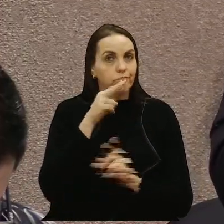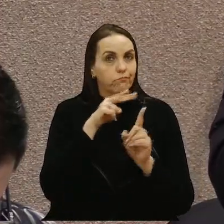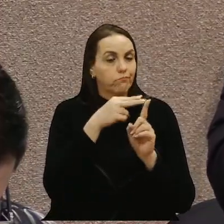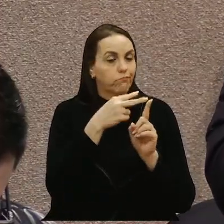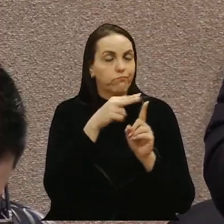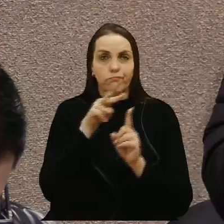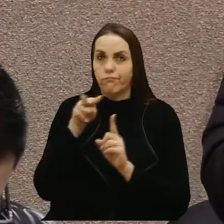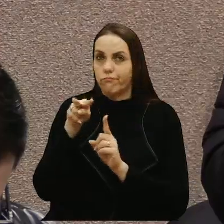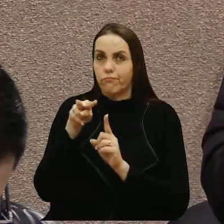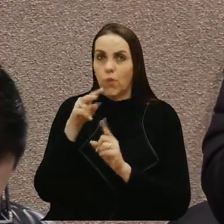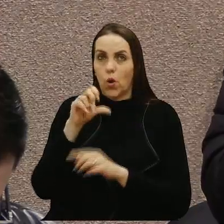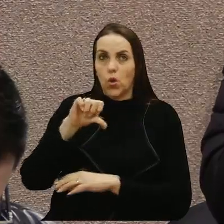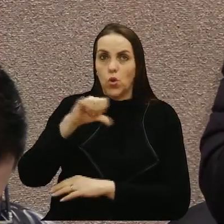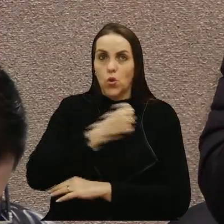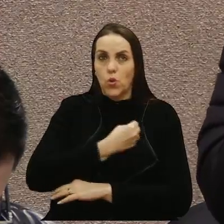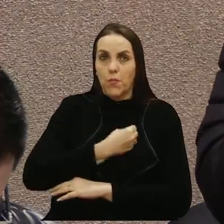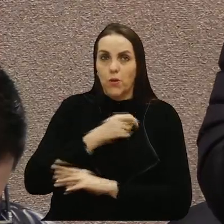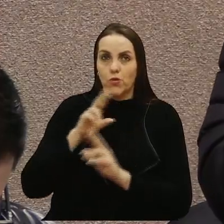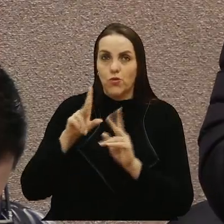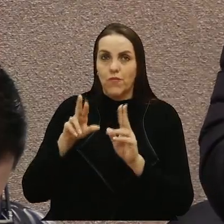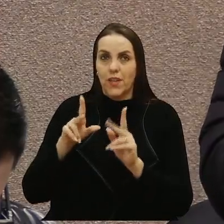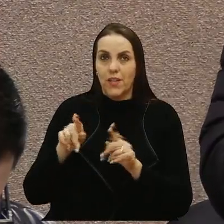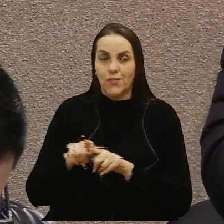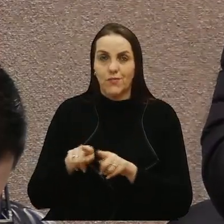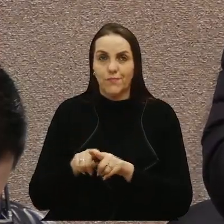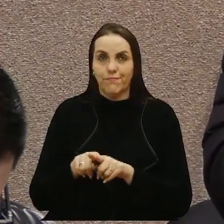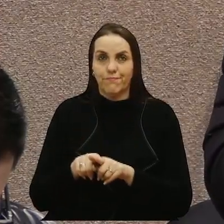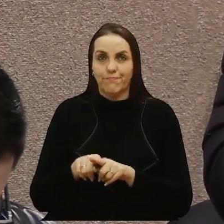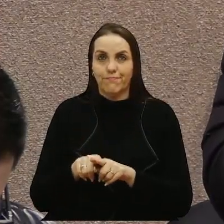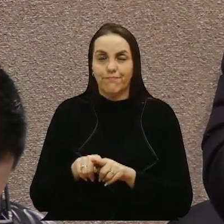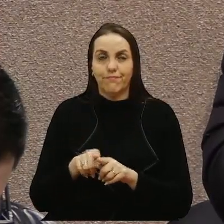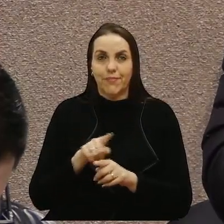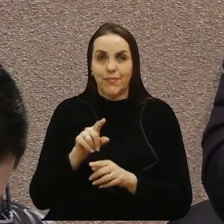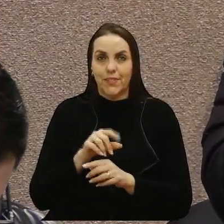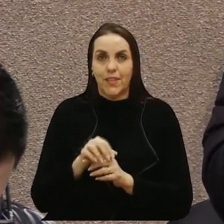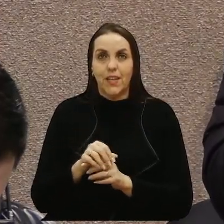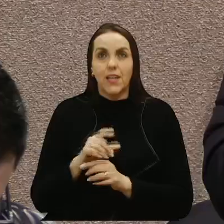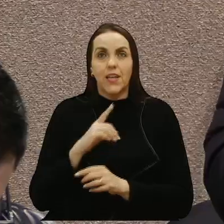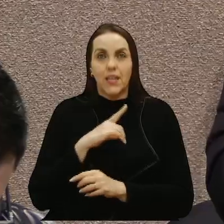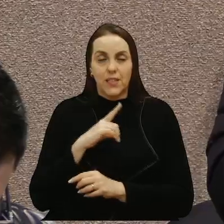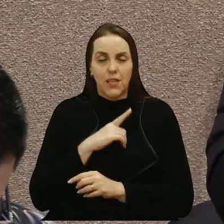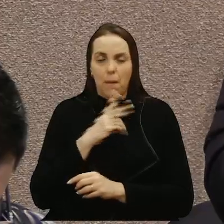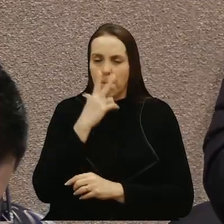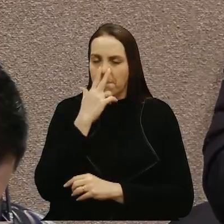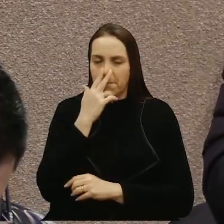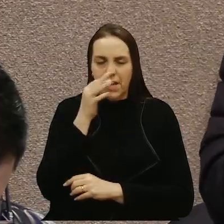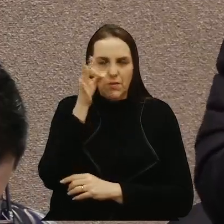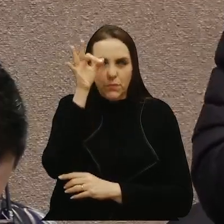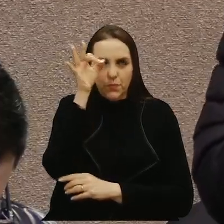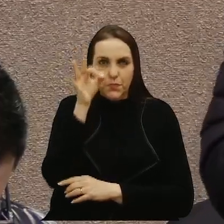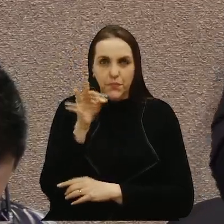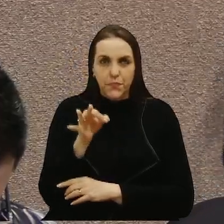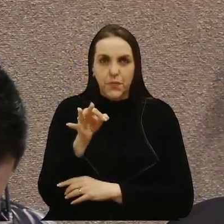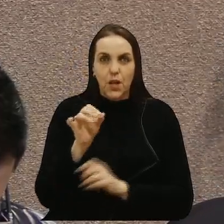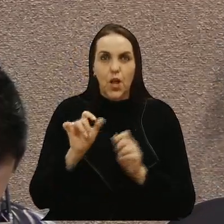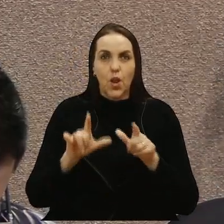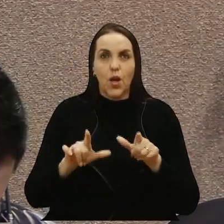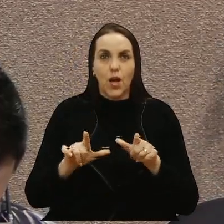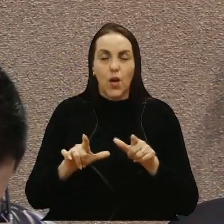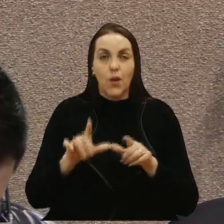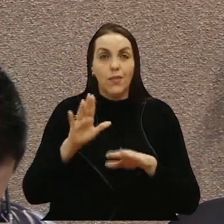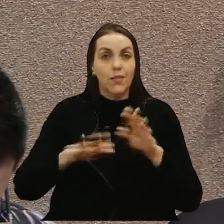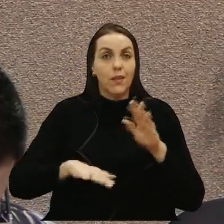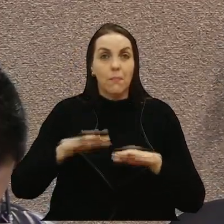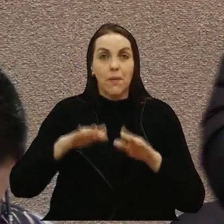você via outro número. E a agulha estava no mesmo local. Então, dependendo de quem